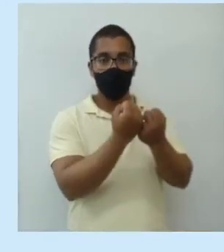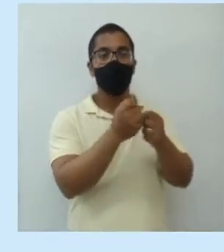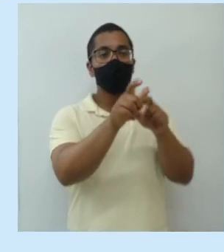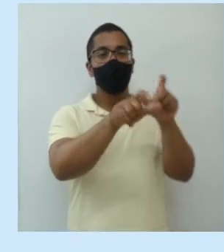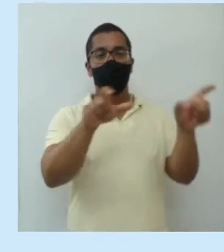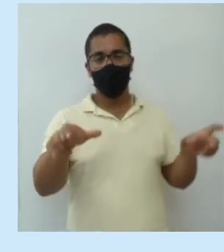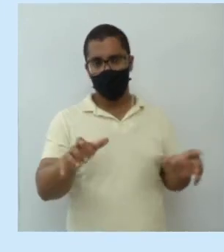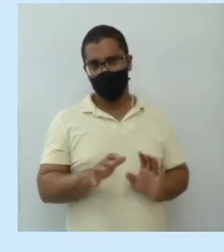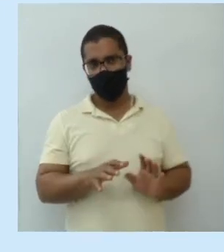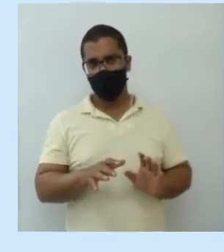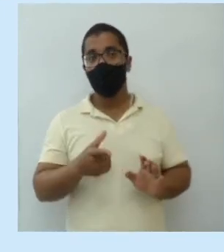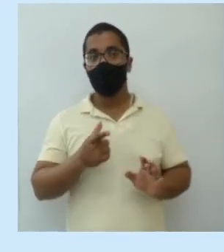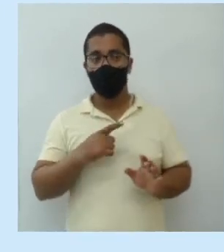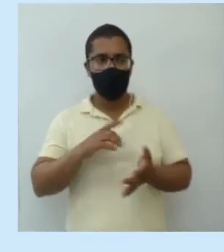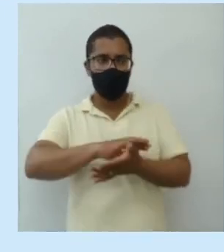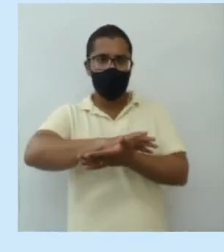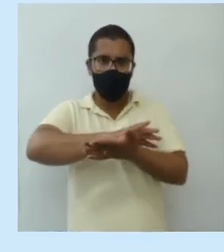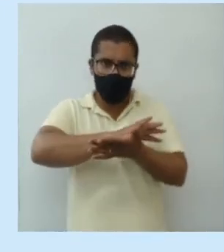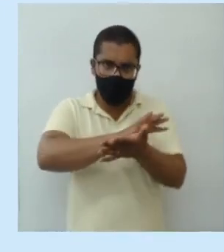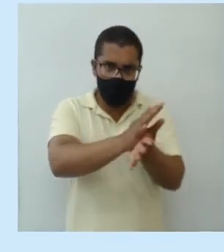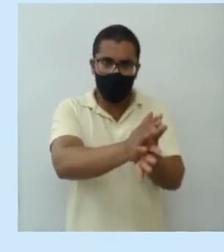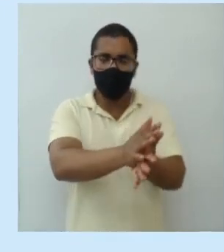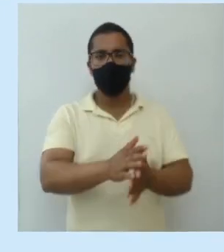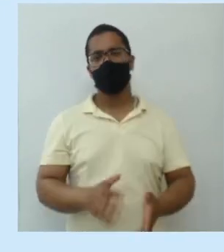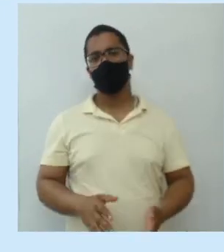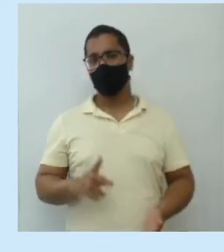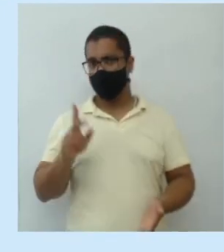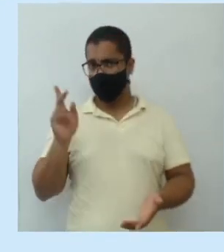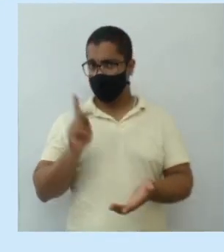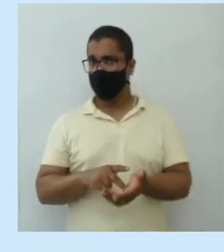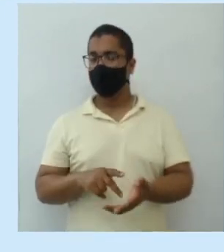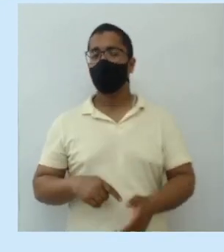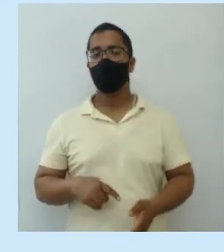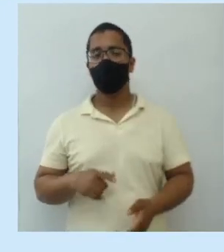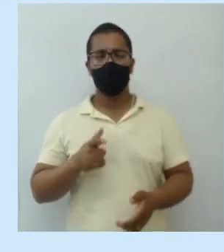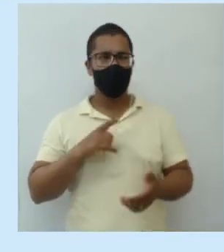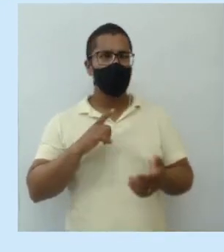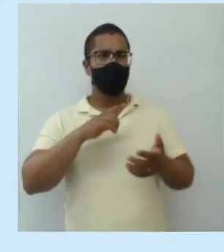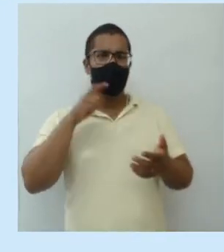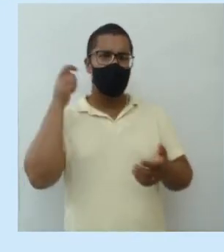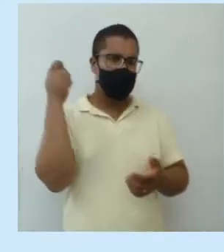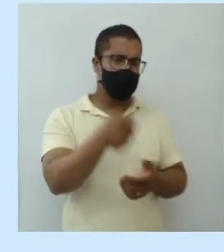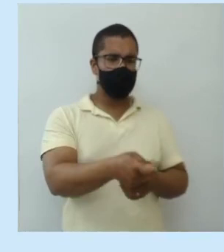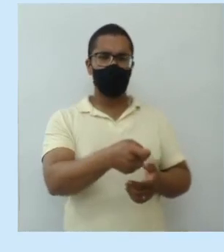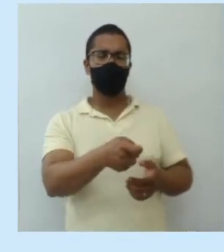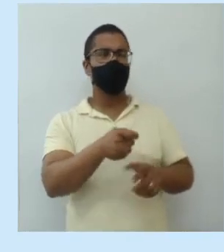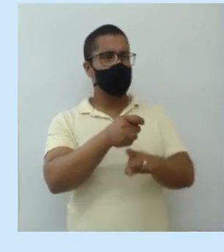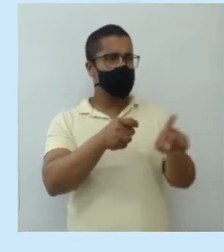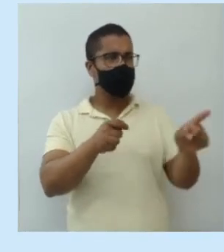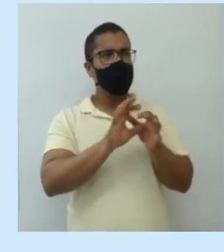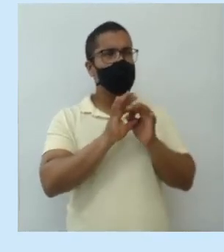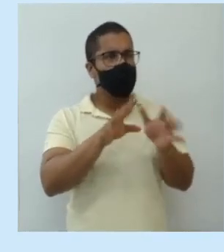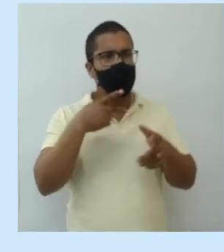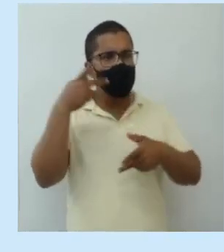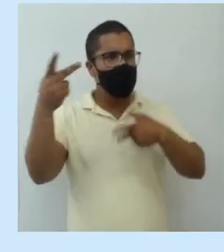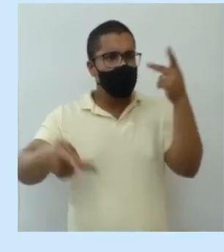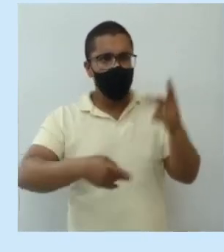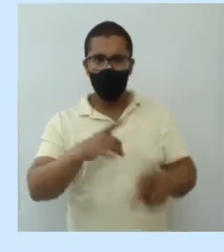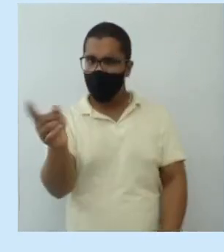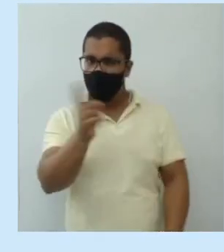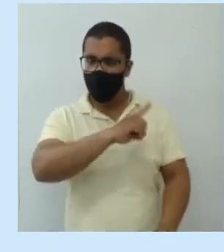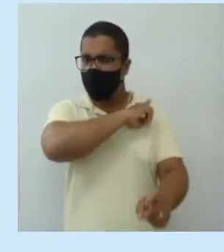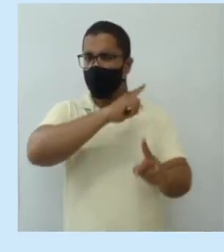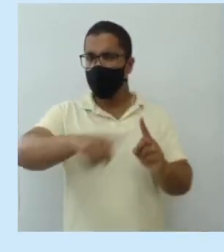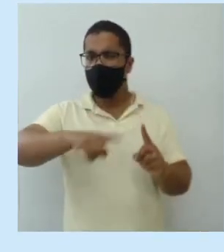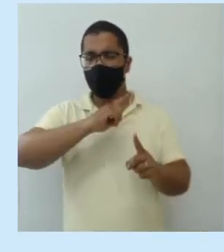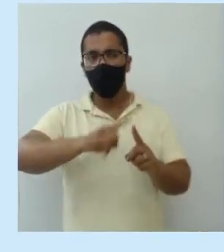de reprimir, né, essa sociedade de uma forma geral dentro de sua liberdade de expressão e de seus